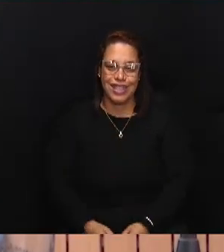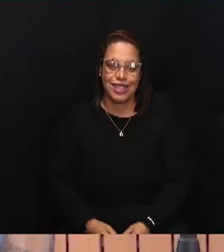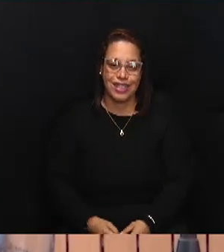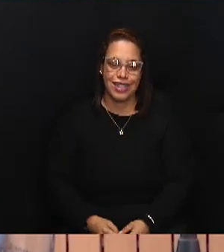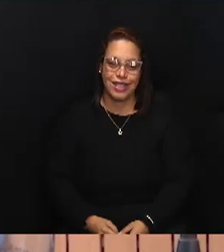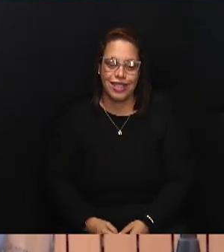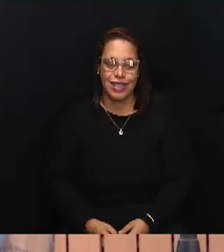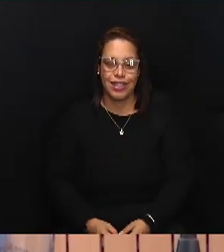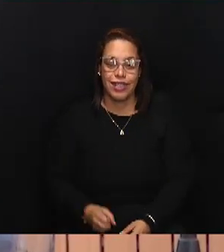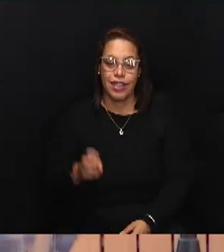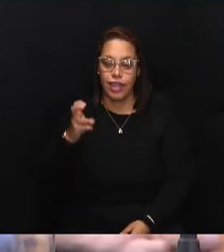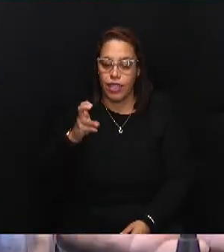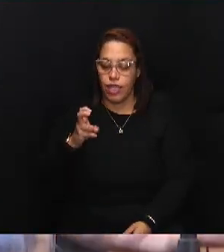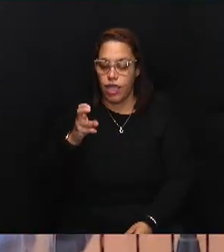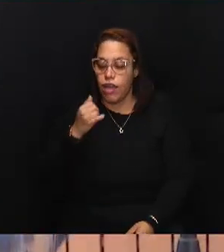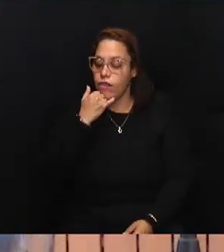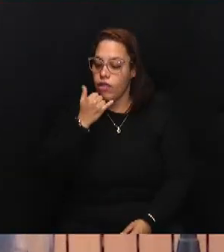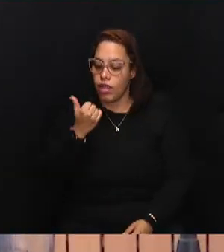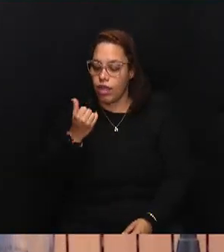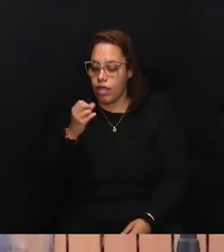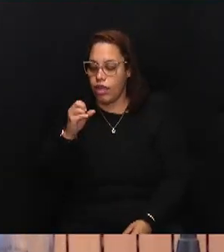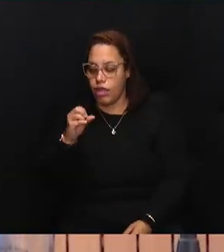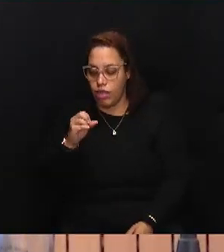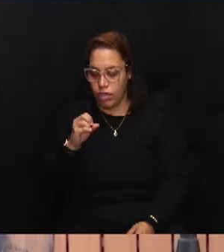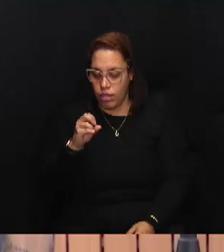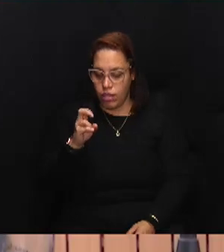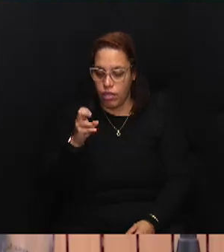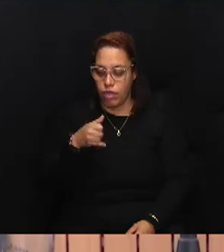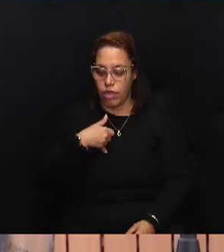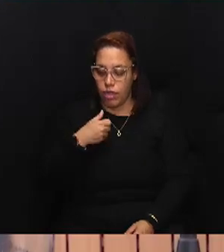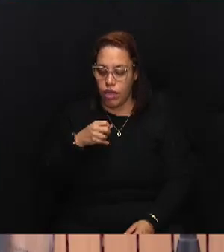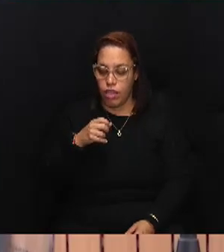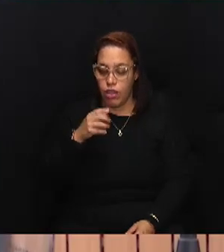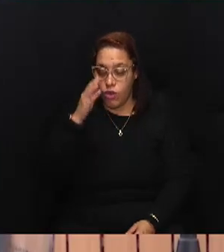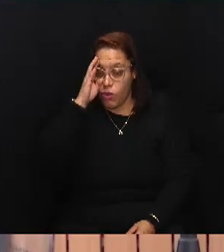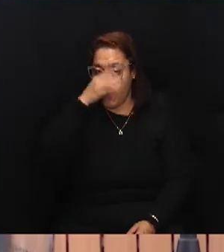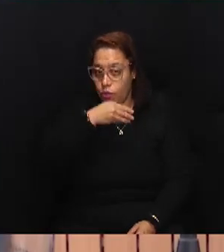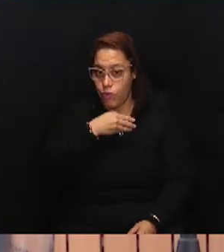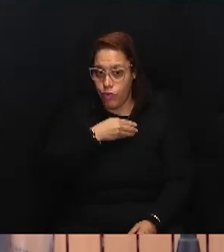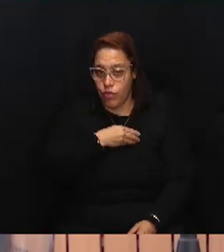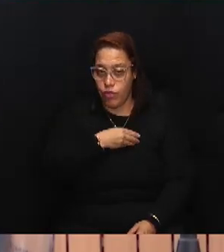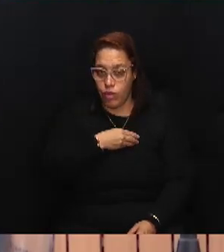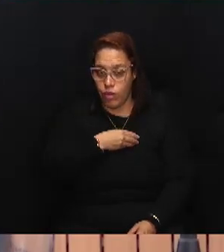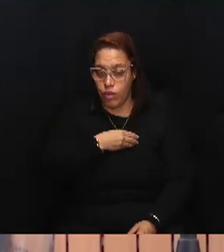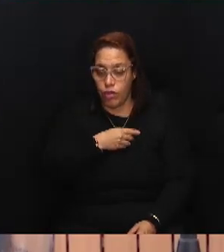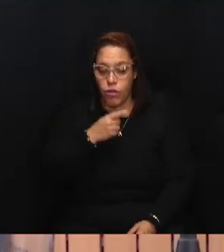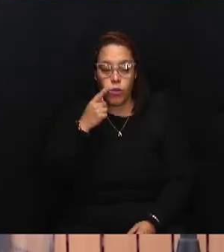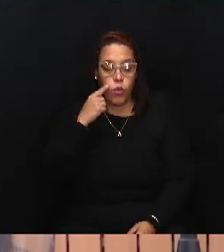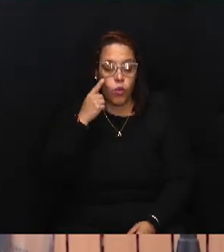Eu já estou com 65. E a Bica é o mais velho da turma aqui. A Bica é 77? Eu vejo assim,